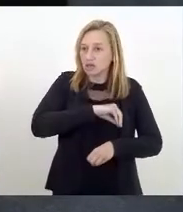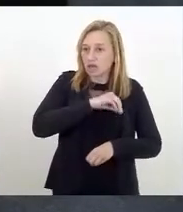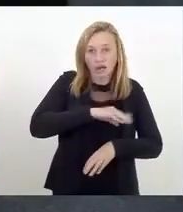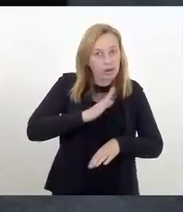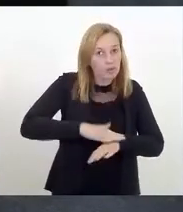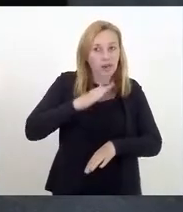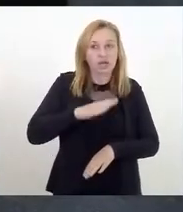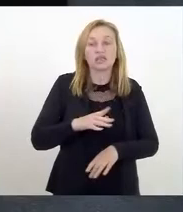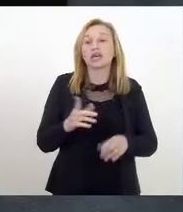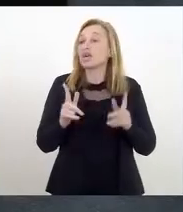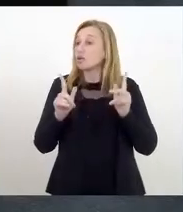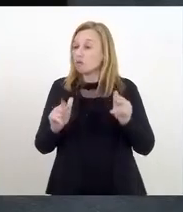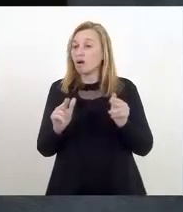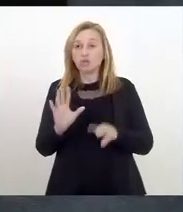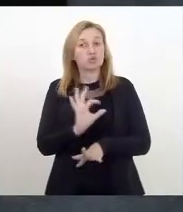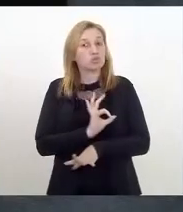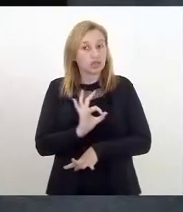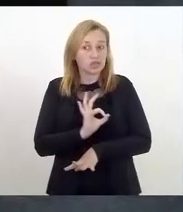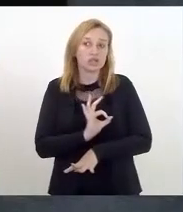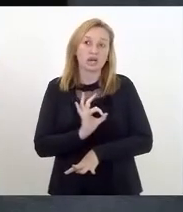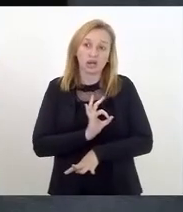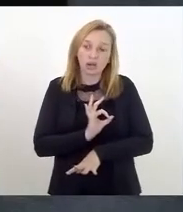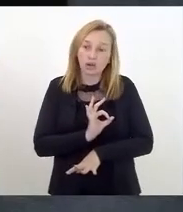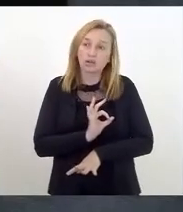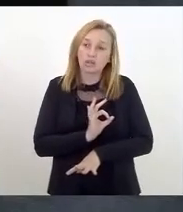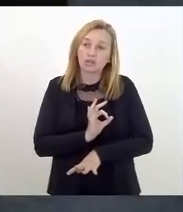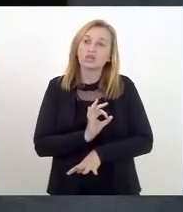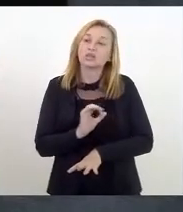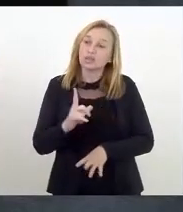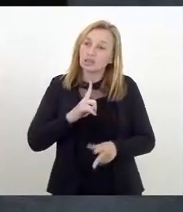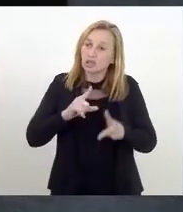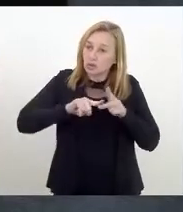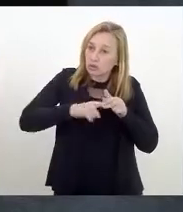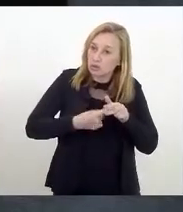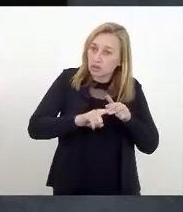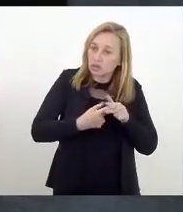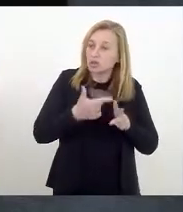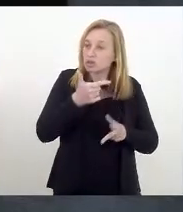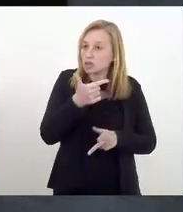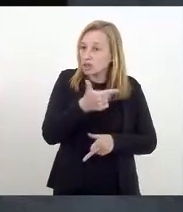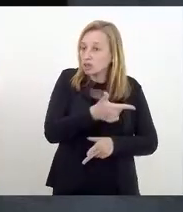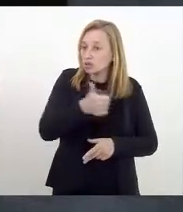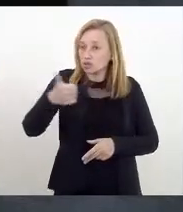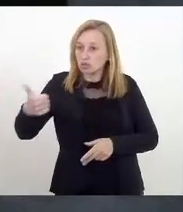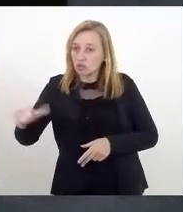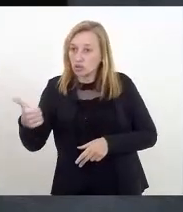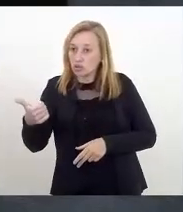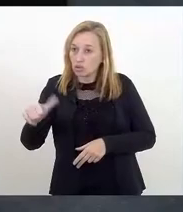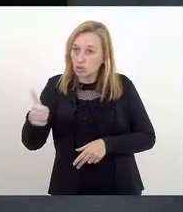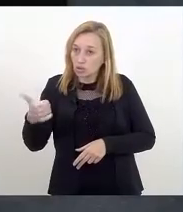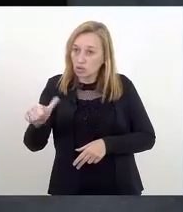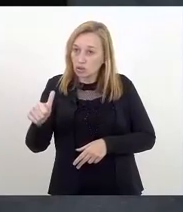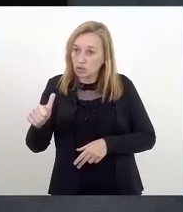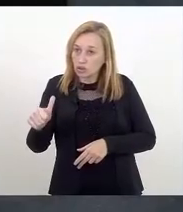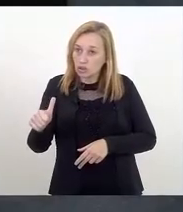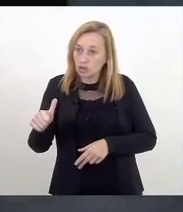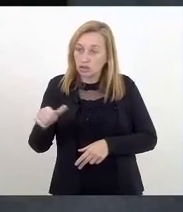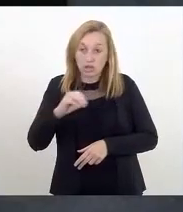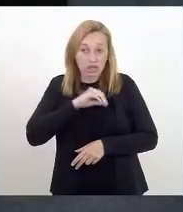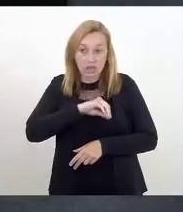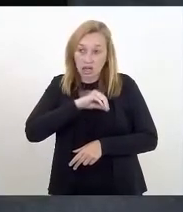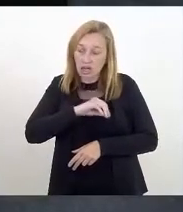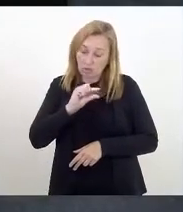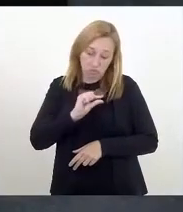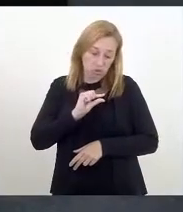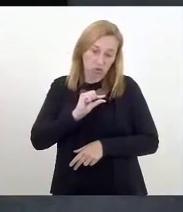,00 por dia, para os policiais poderem ter um reajuste que desde 2011, 2012, a gente é massacrado pelos governos e todos